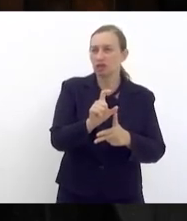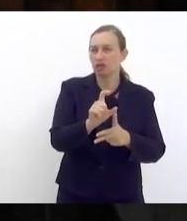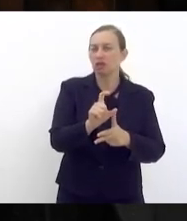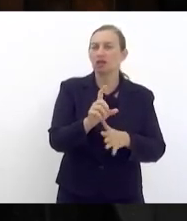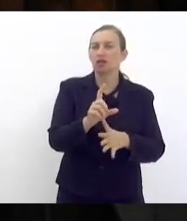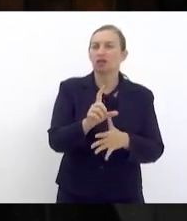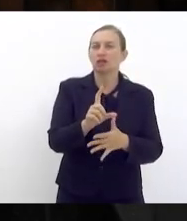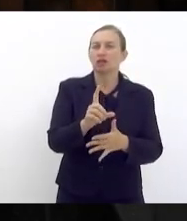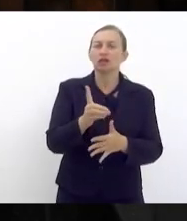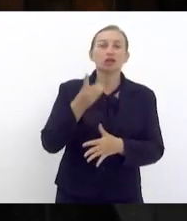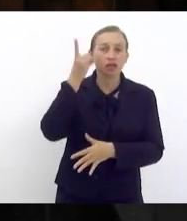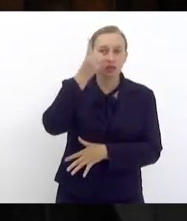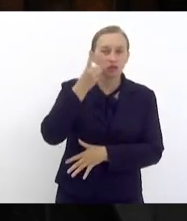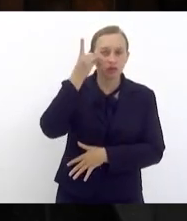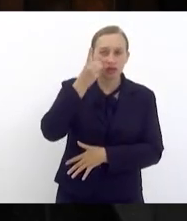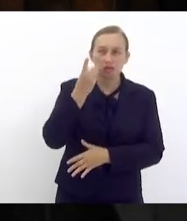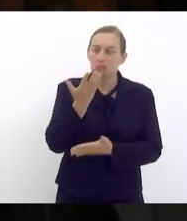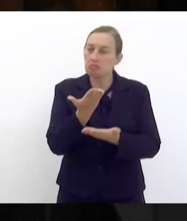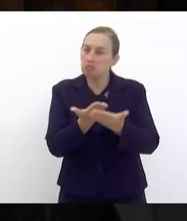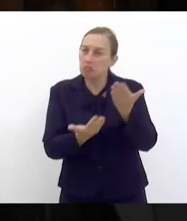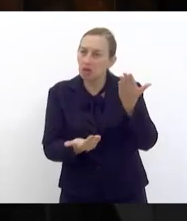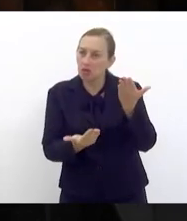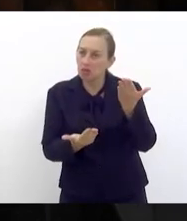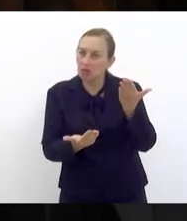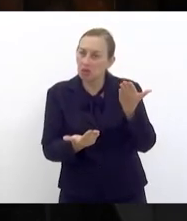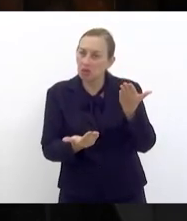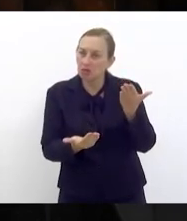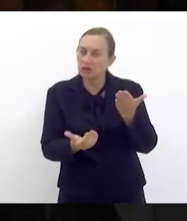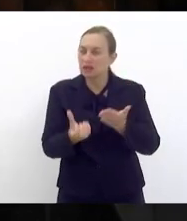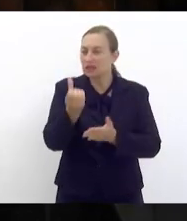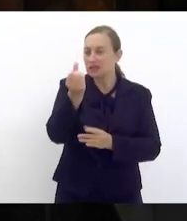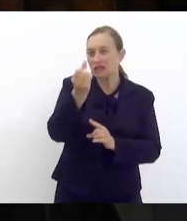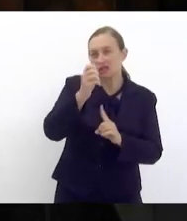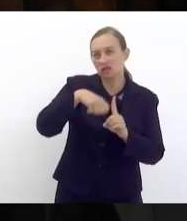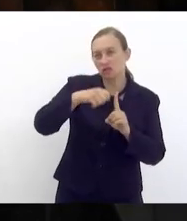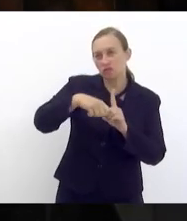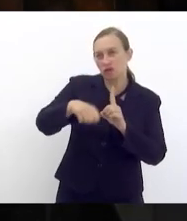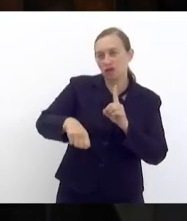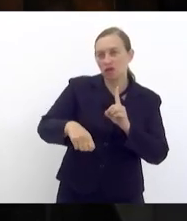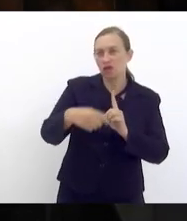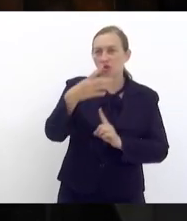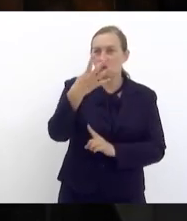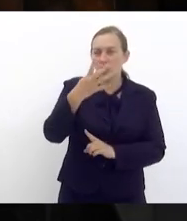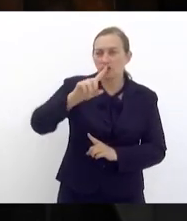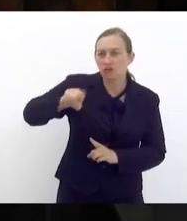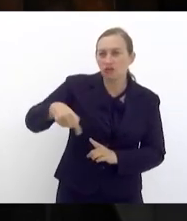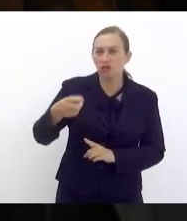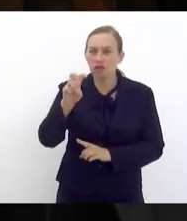Ruas, perdeu aproximadamente em 6 meses 4,5